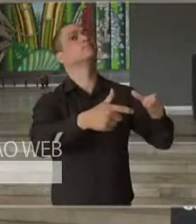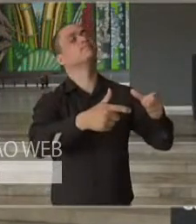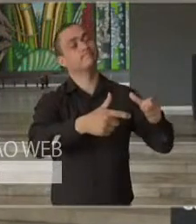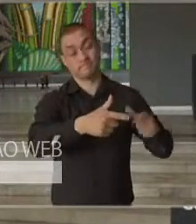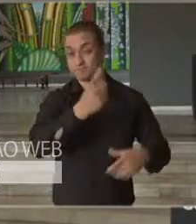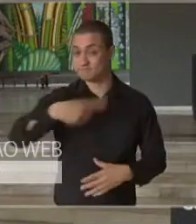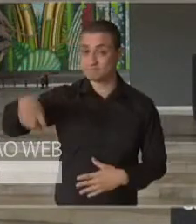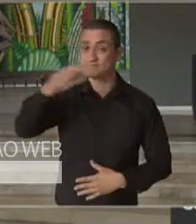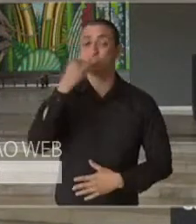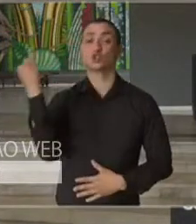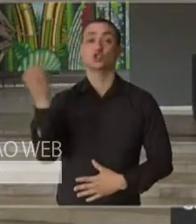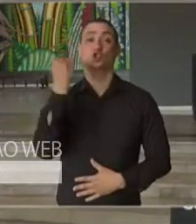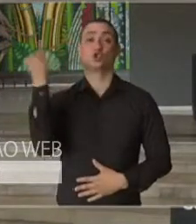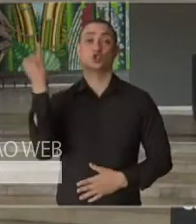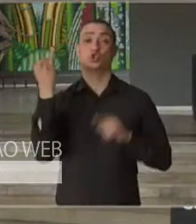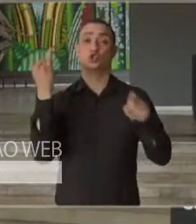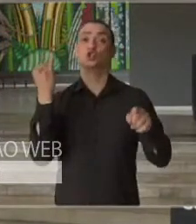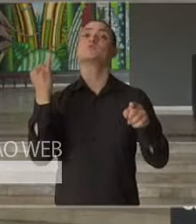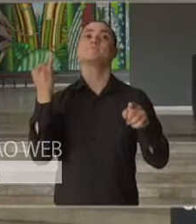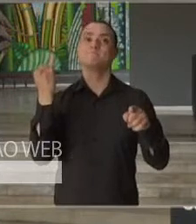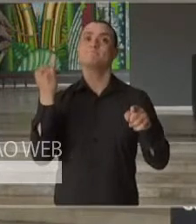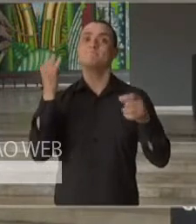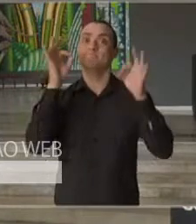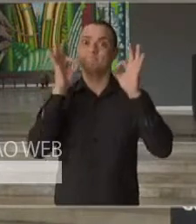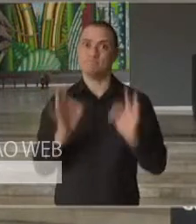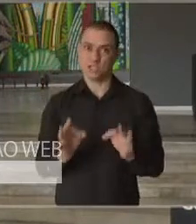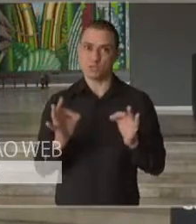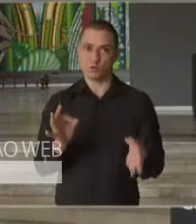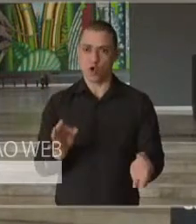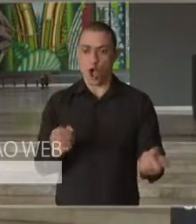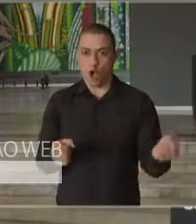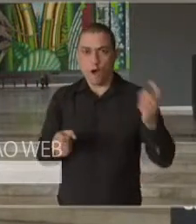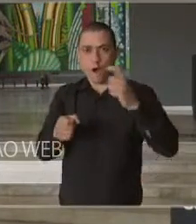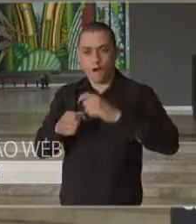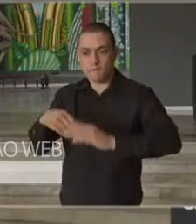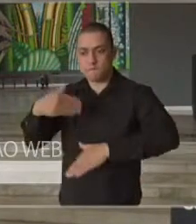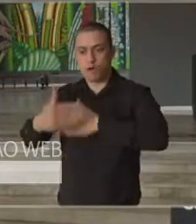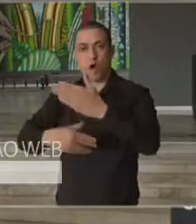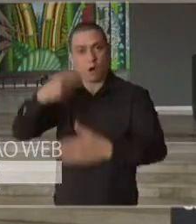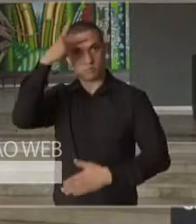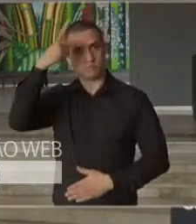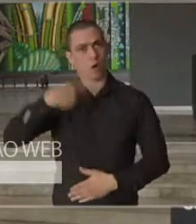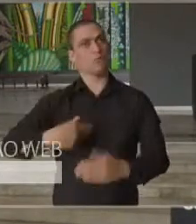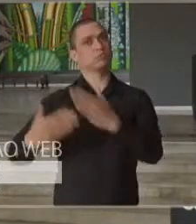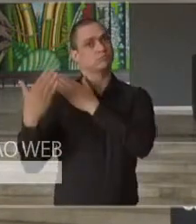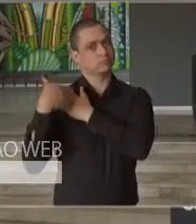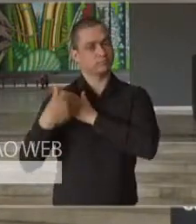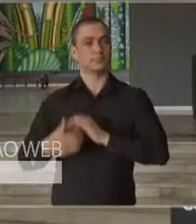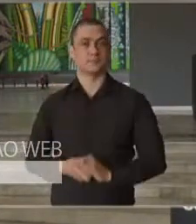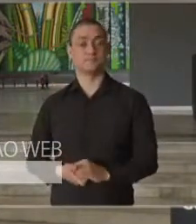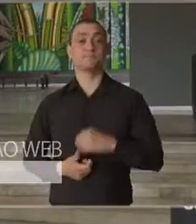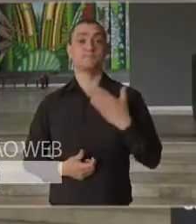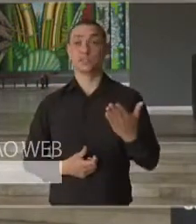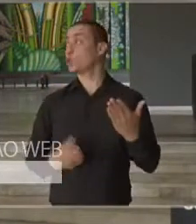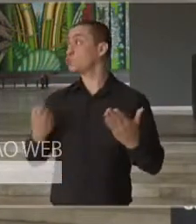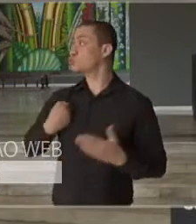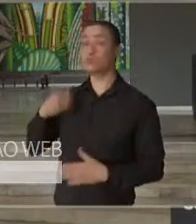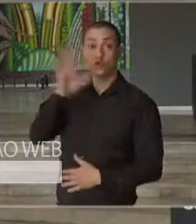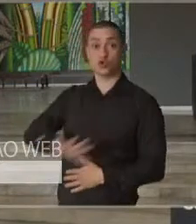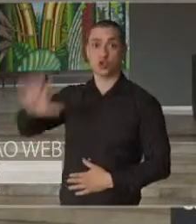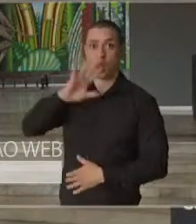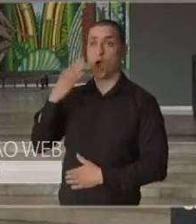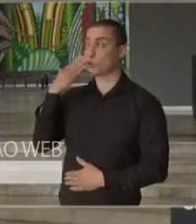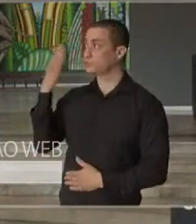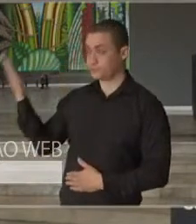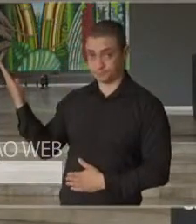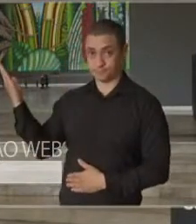nós participarmos dessa retomada e fazermos a nossa parte. Então, os indicadores gerais são esses.